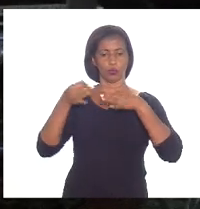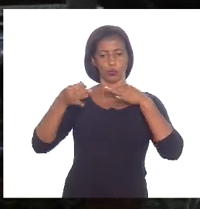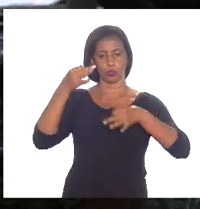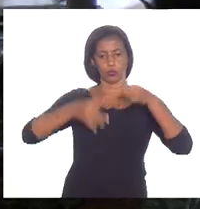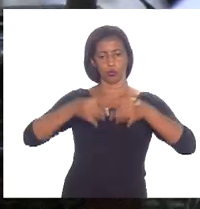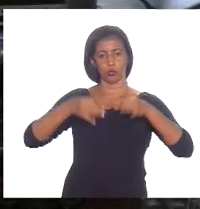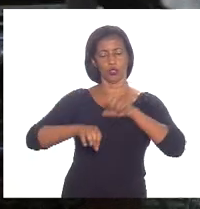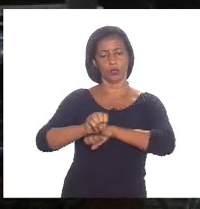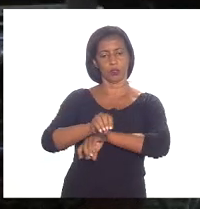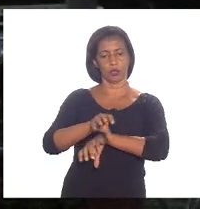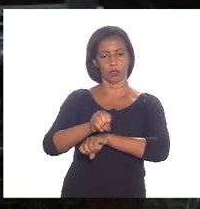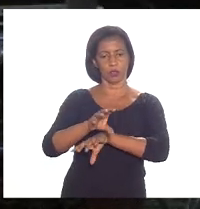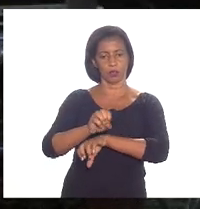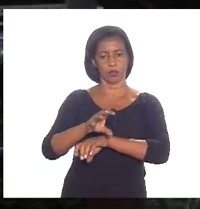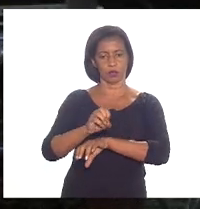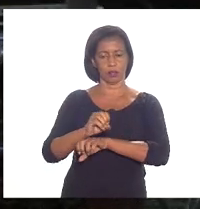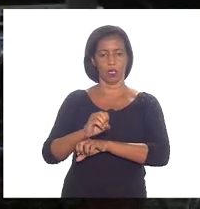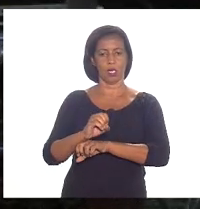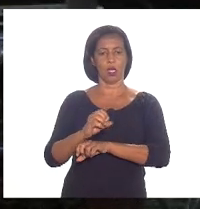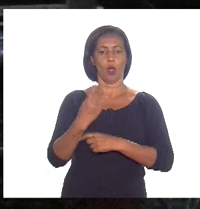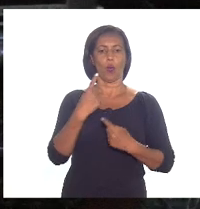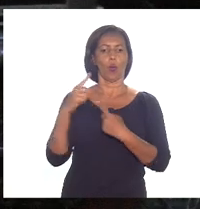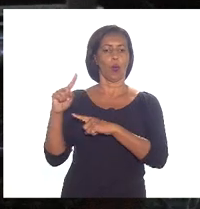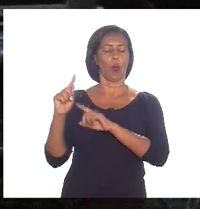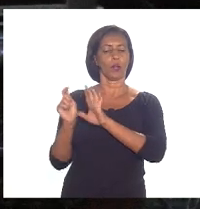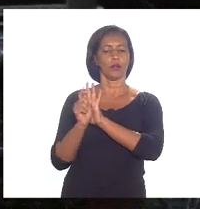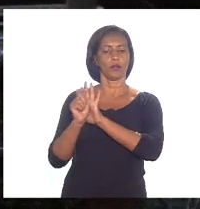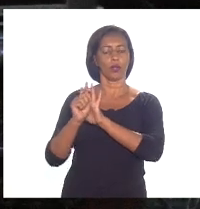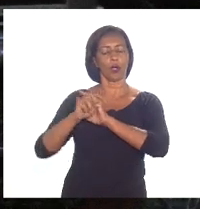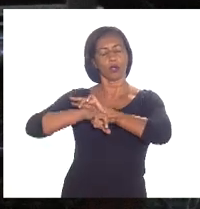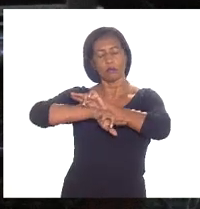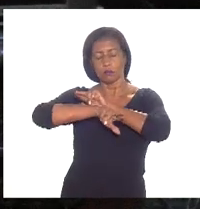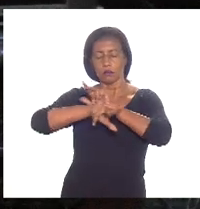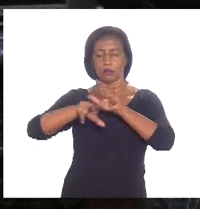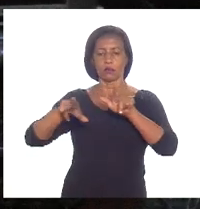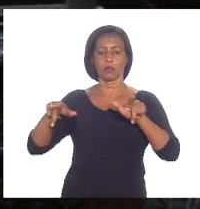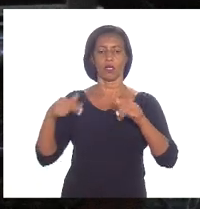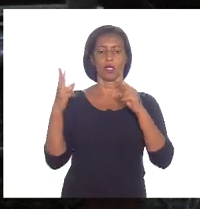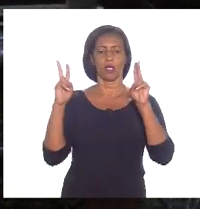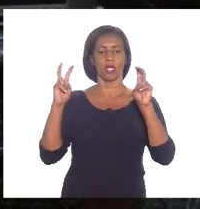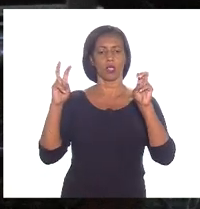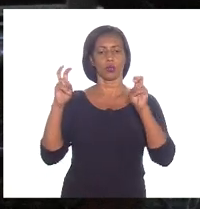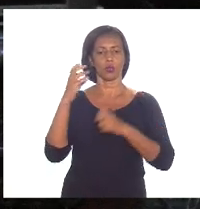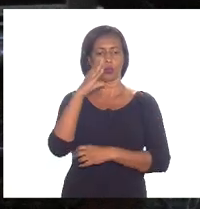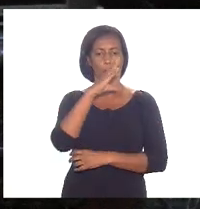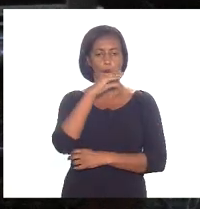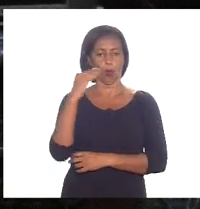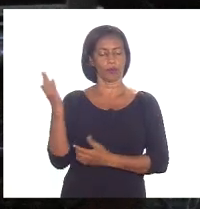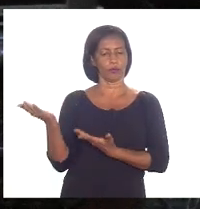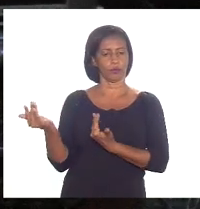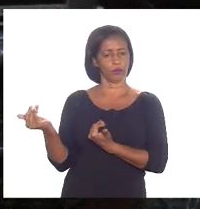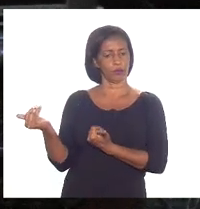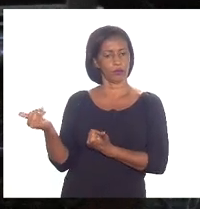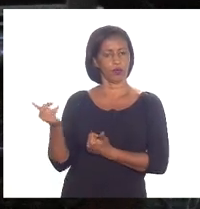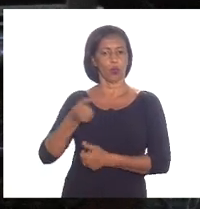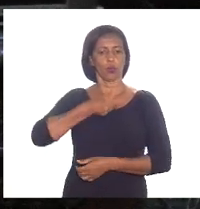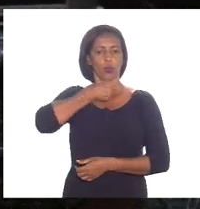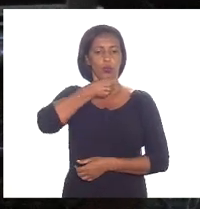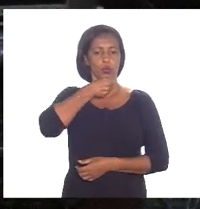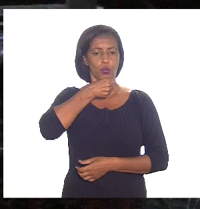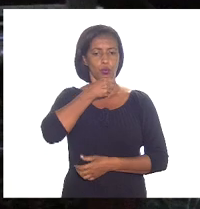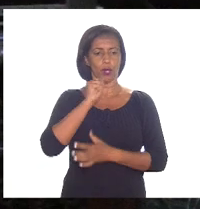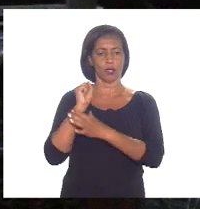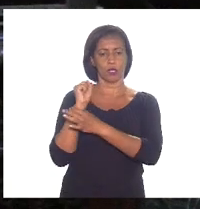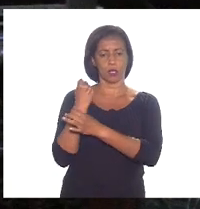de Educação, de Prevenção, Uso de Drogas, Dependentes Químicos em geral, de Assuntos da Criança, do Adolescente e do Idoso, de Segurança Pública e